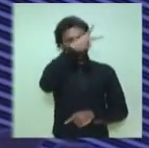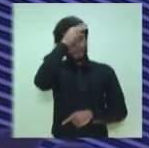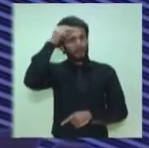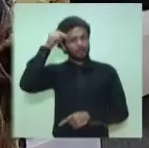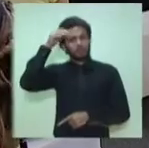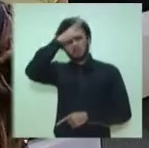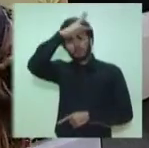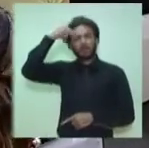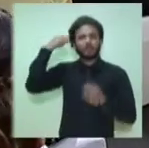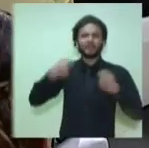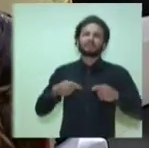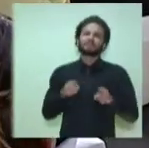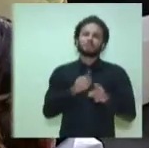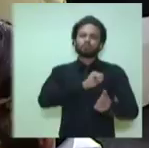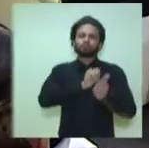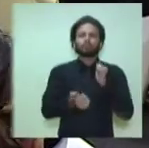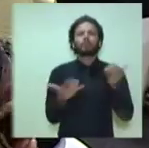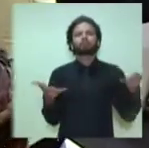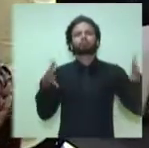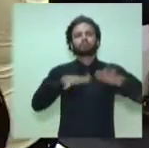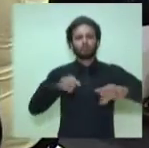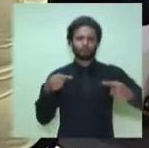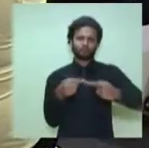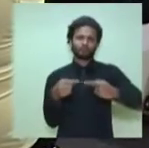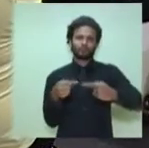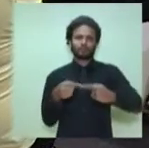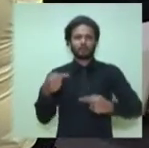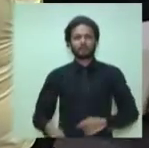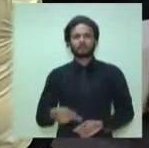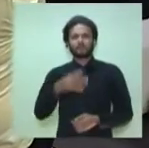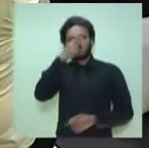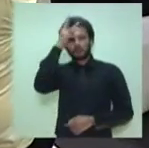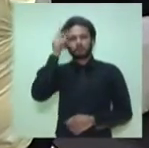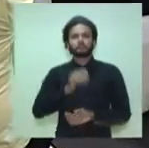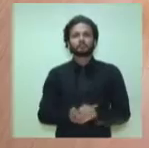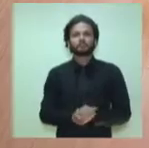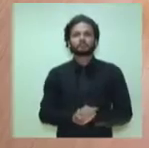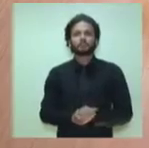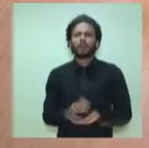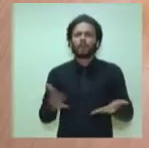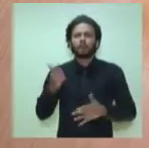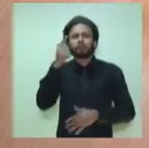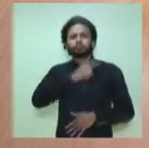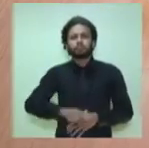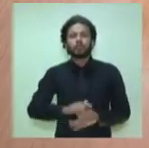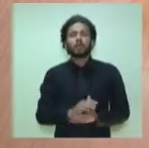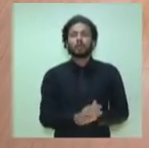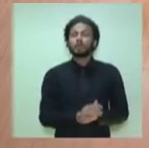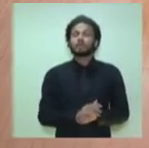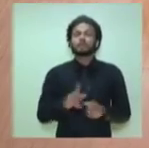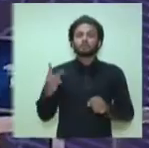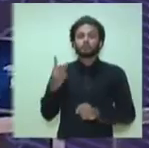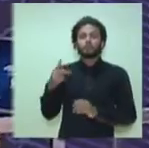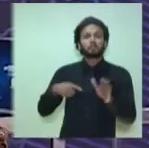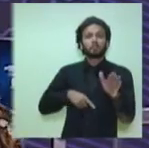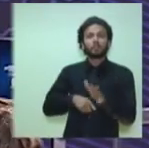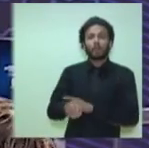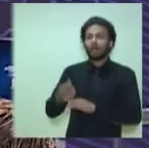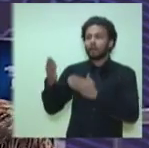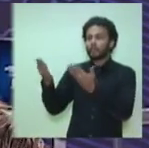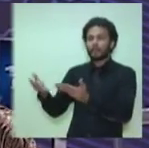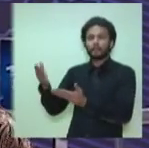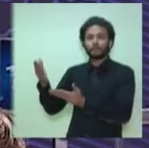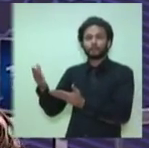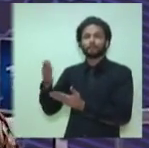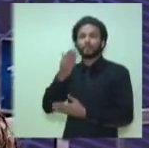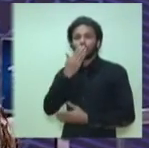garantir o esporte como instrumento de inclusão social na vida da nossa cidade. Nós agora continuamos então com essa ordem, o próximo a responder vai ser o candidato Arthur Neto